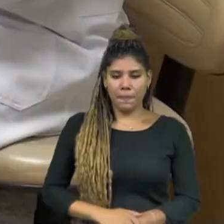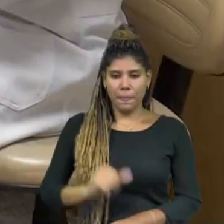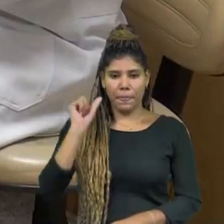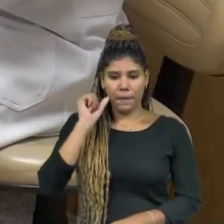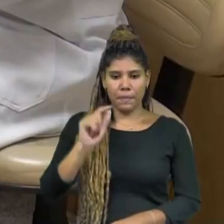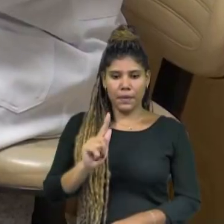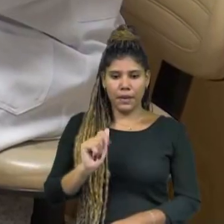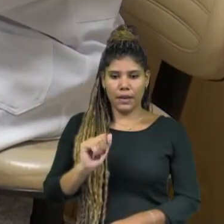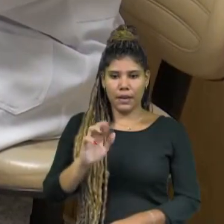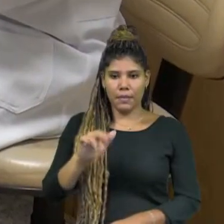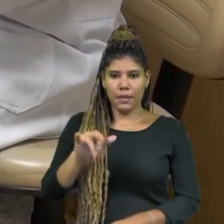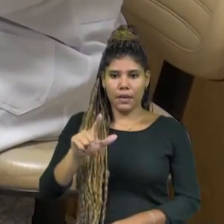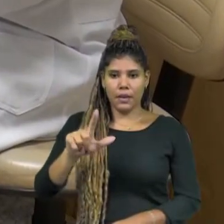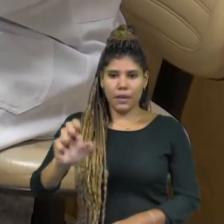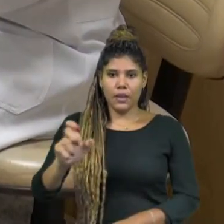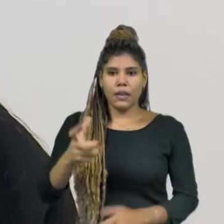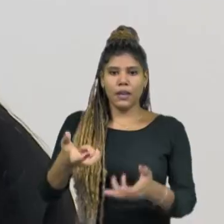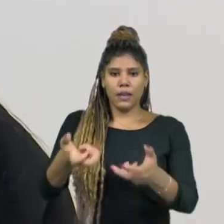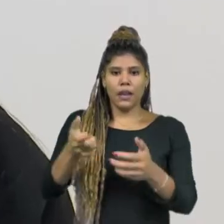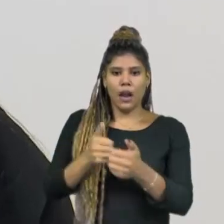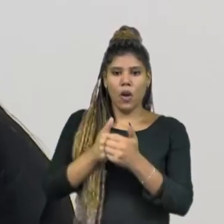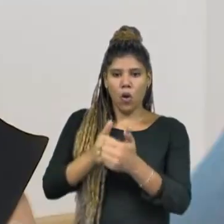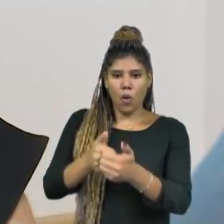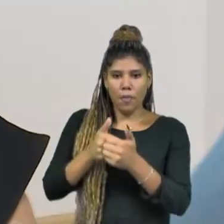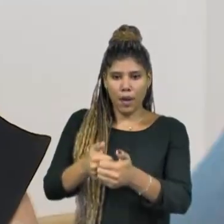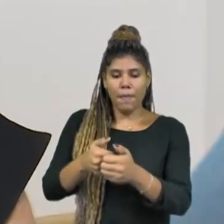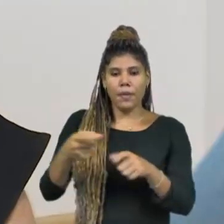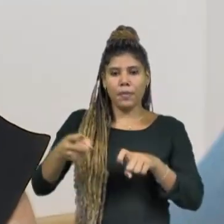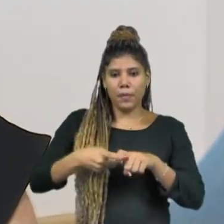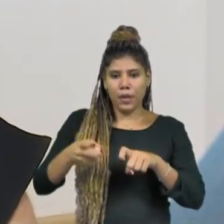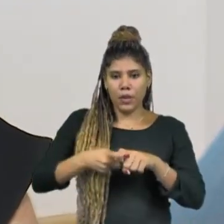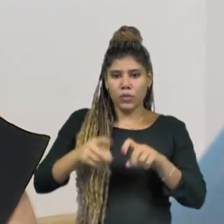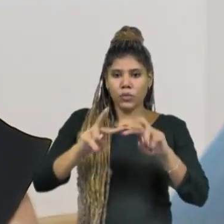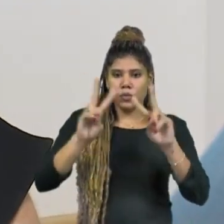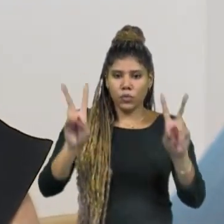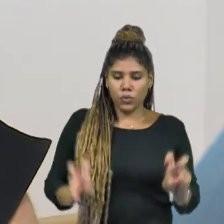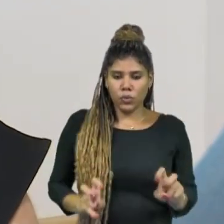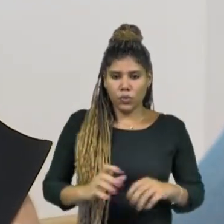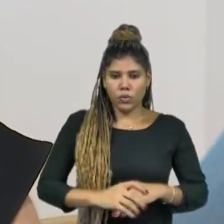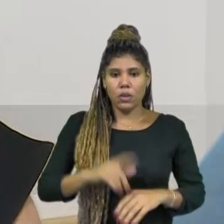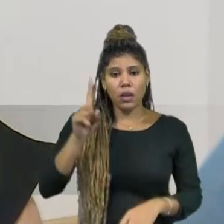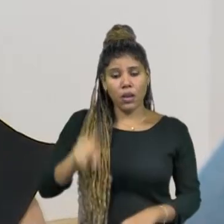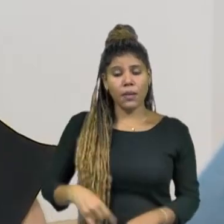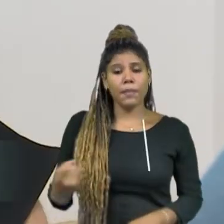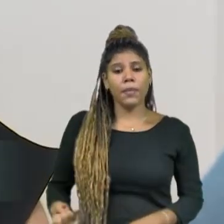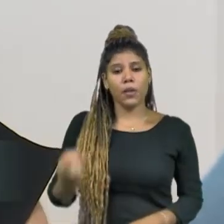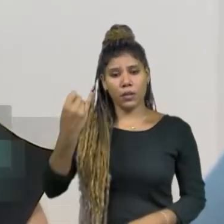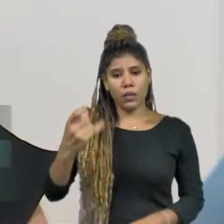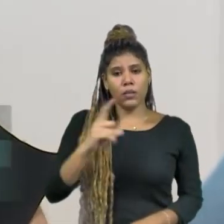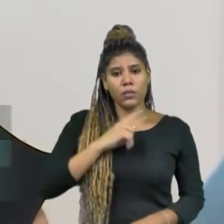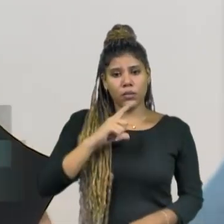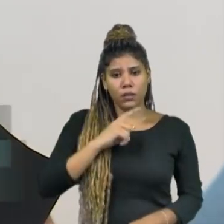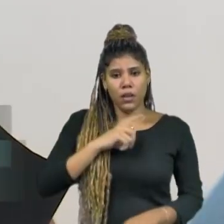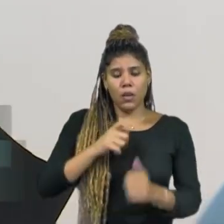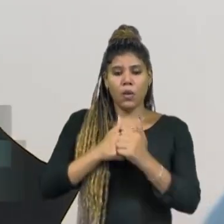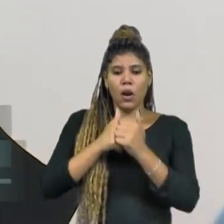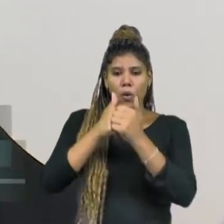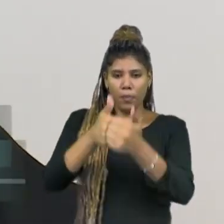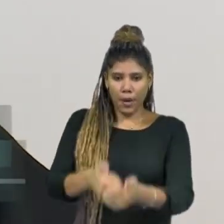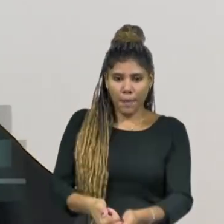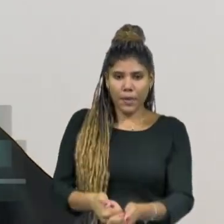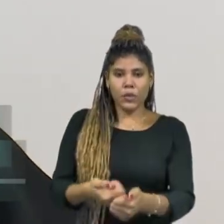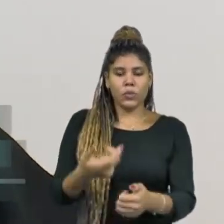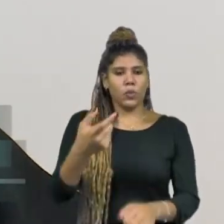Menezes procura ter acompanhamento médico já desde cedo. É de extrema importância a gente estar fazendo esse acompanhamento com o